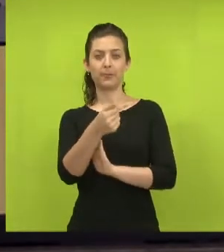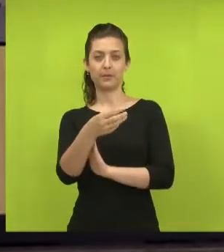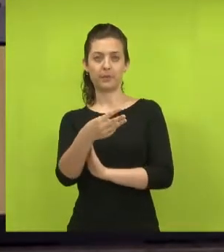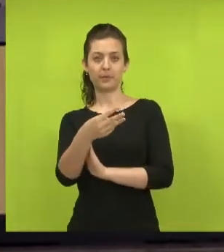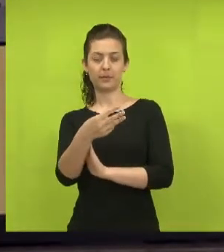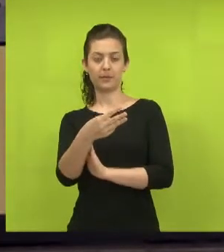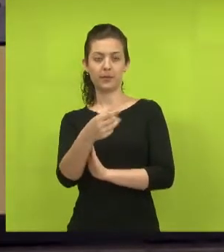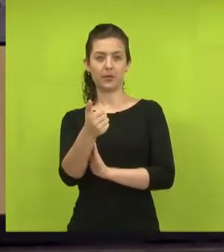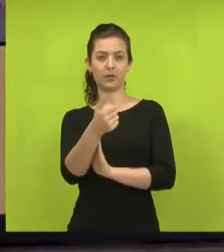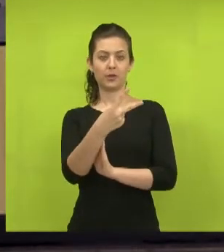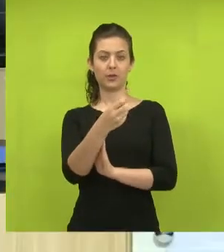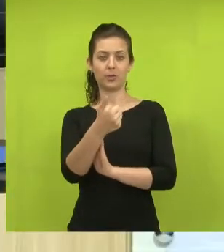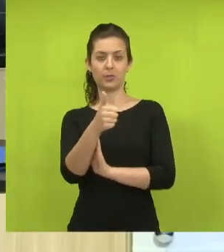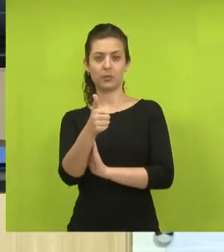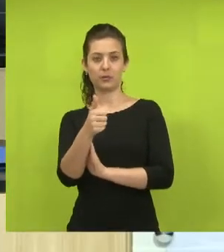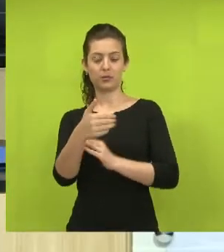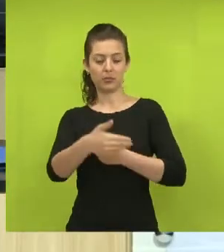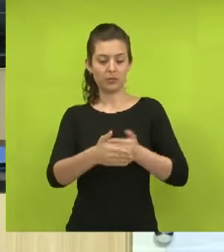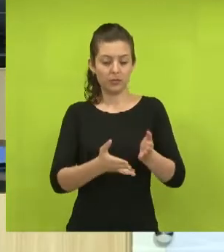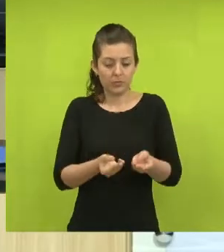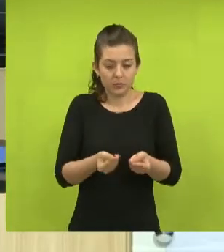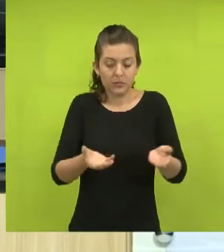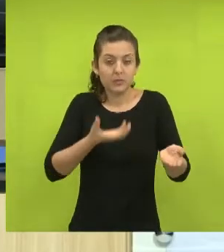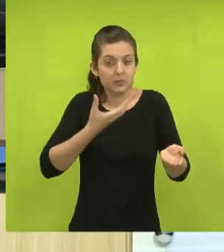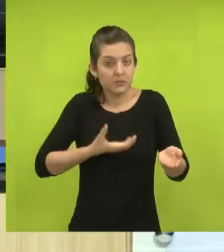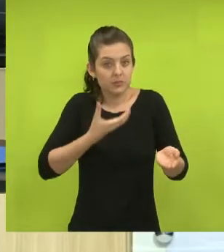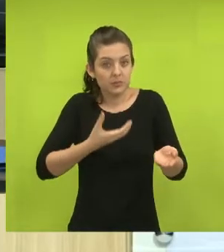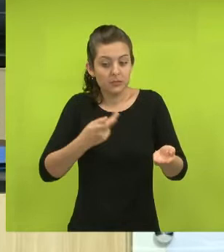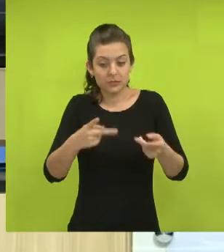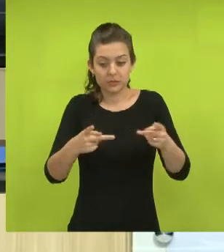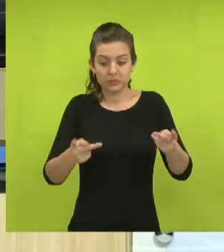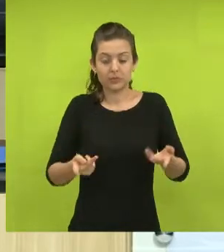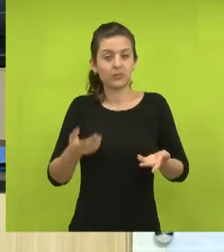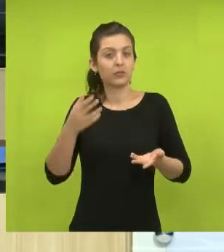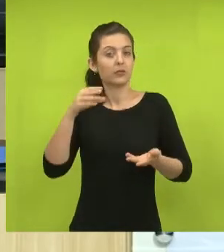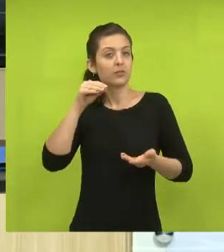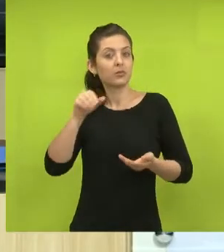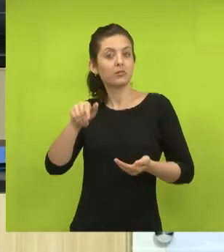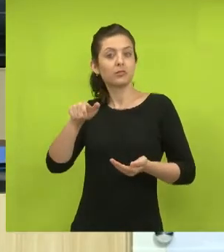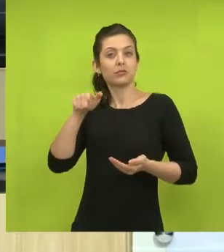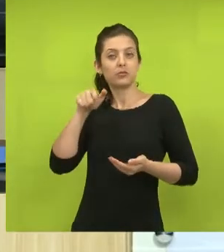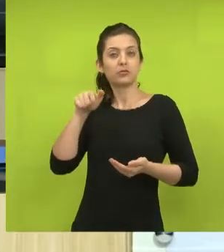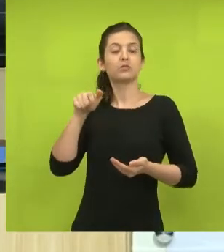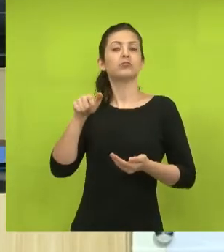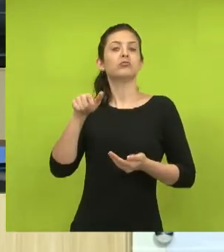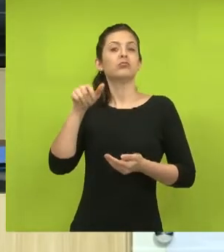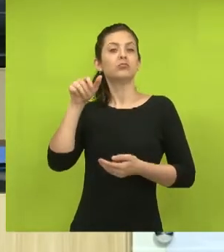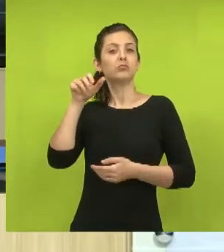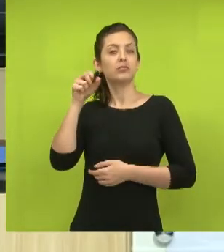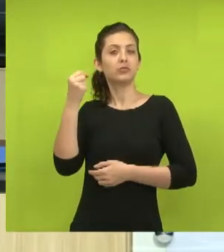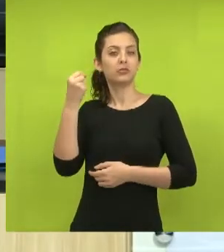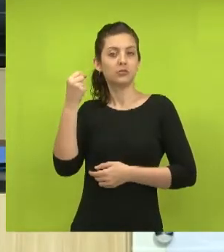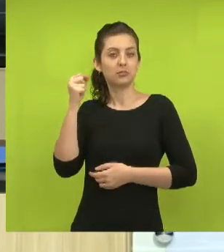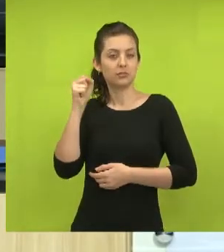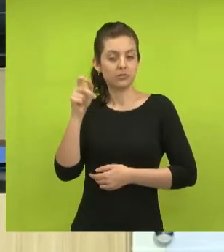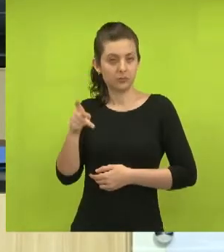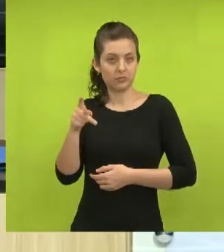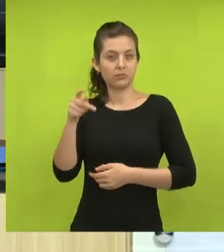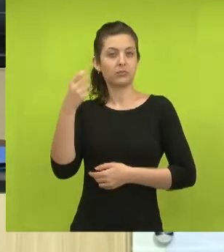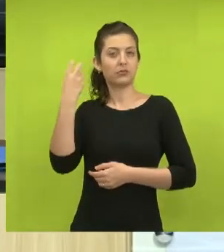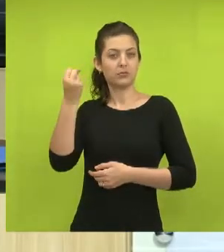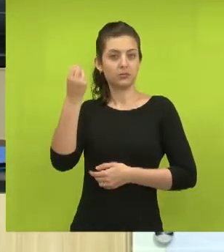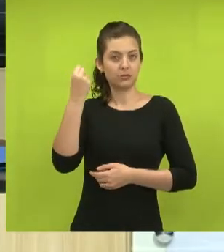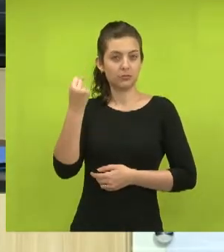673/2011, que dispõe sobre a concessão de cestas de Natal aos servidores públicos ativos e inativos, aposentados